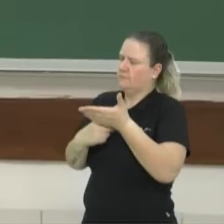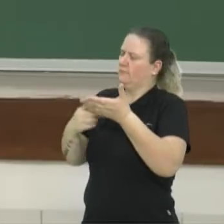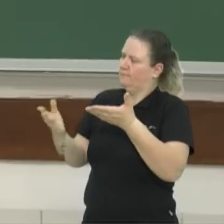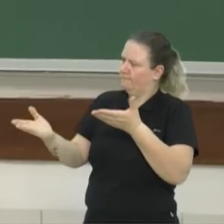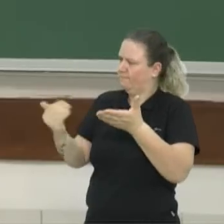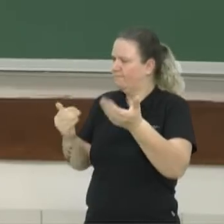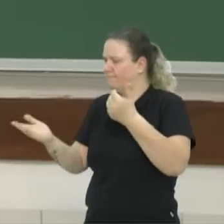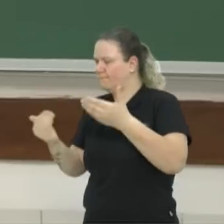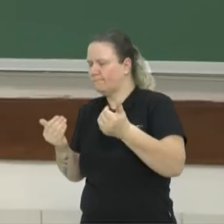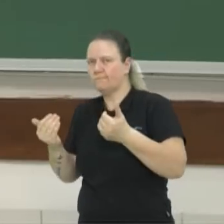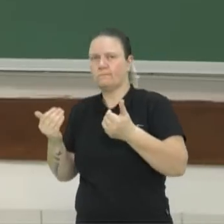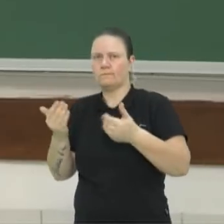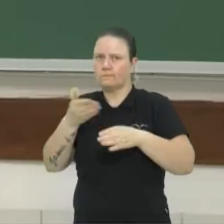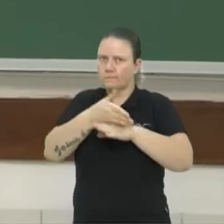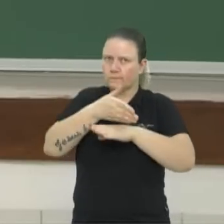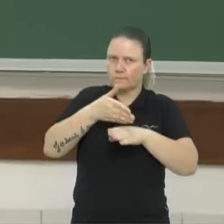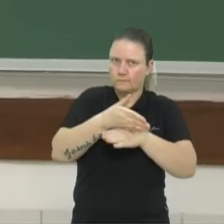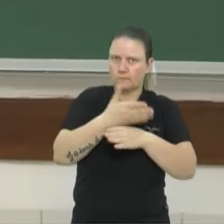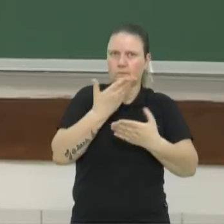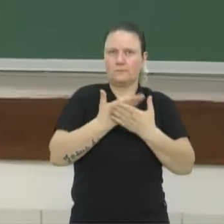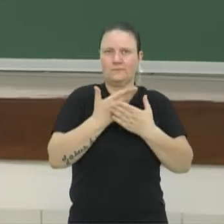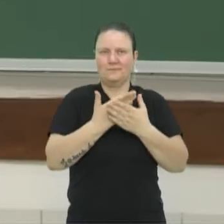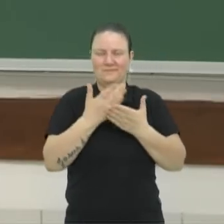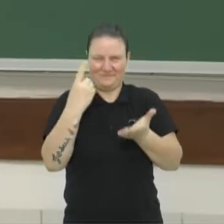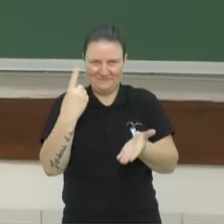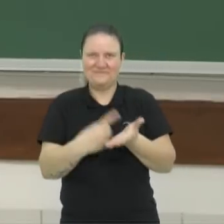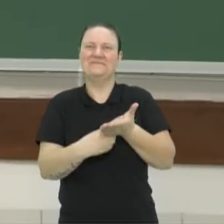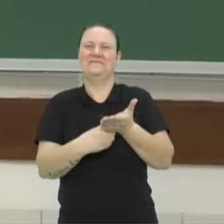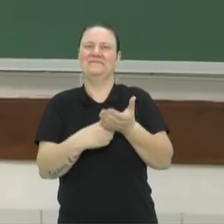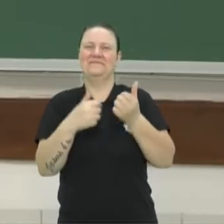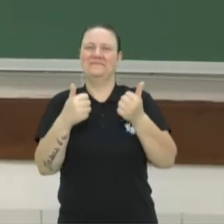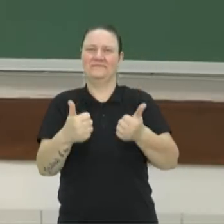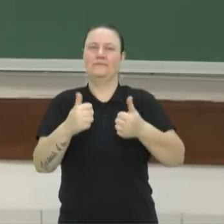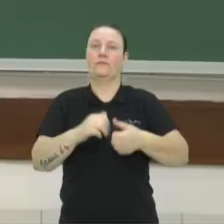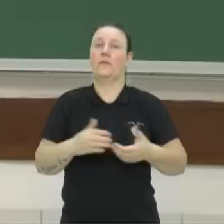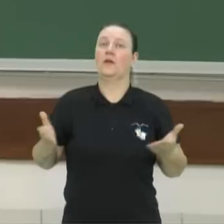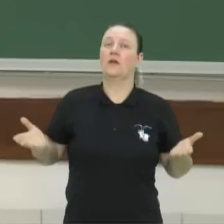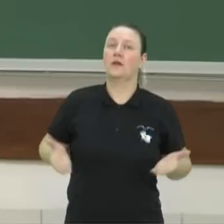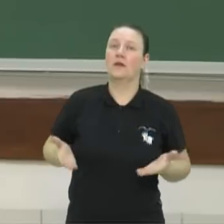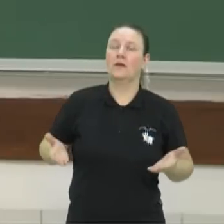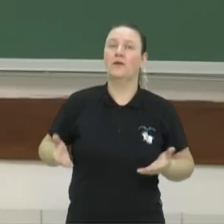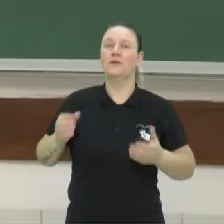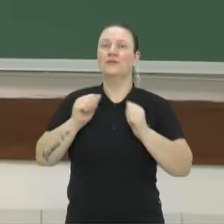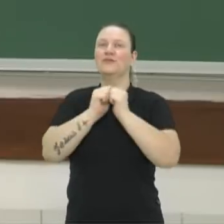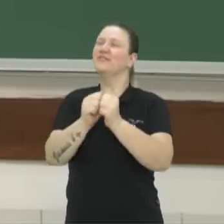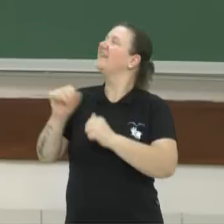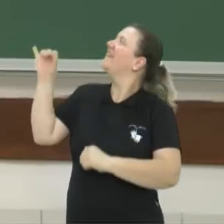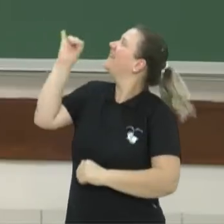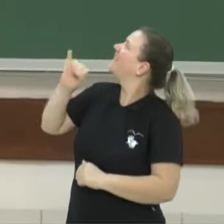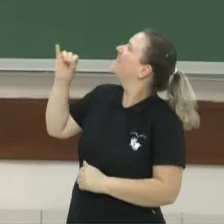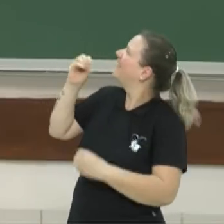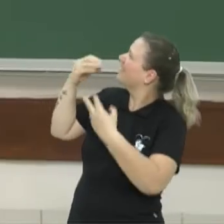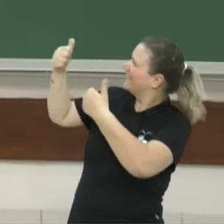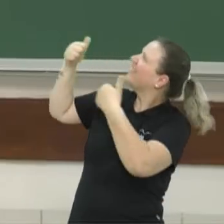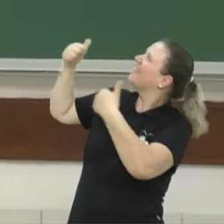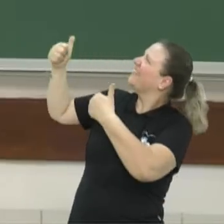para você acessar essas aulas, combinado? E hoje eu estou aqui com a Cláudia. Tudo bem, Cláudia?